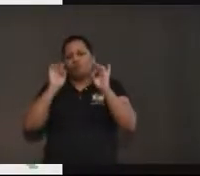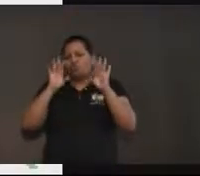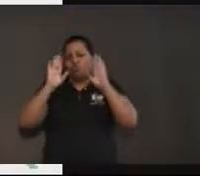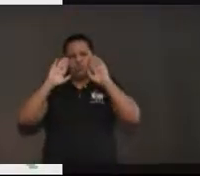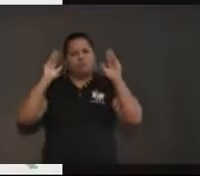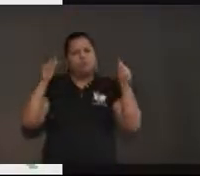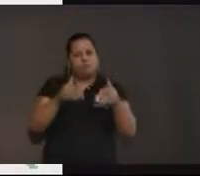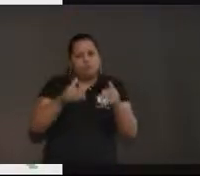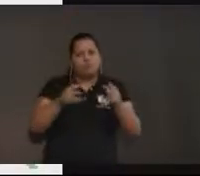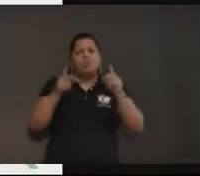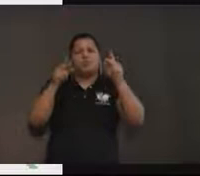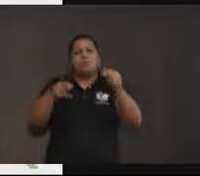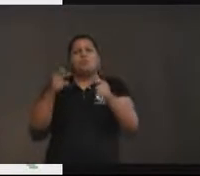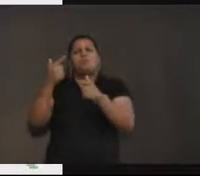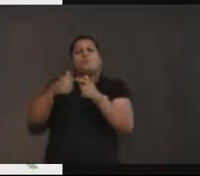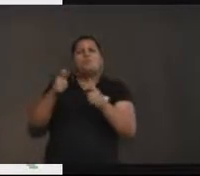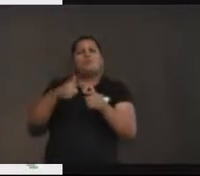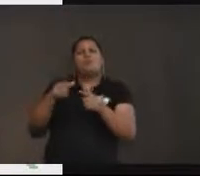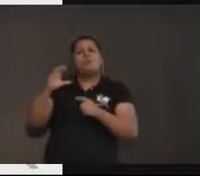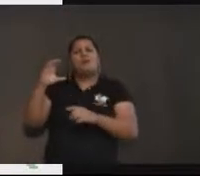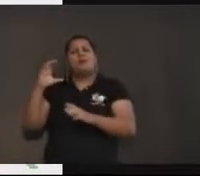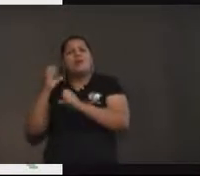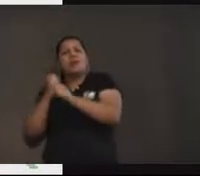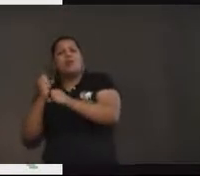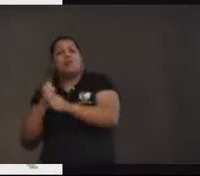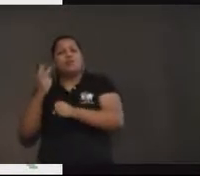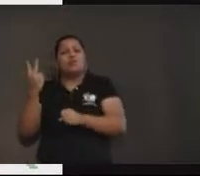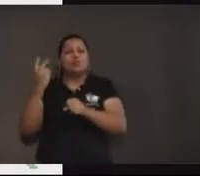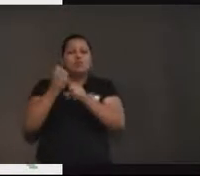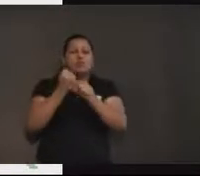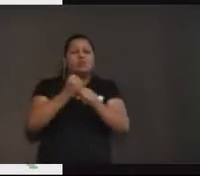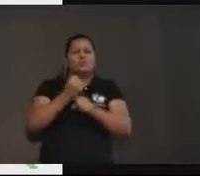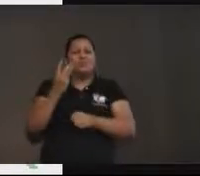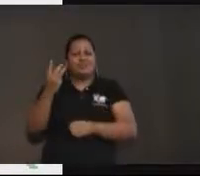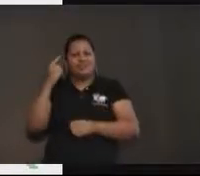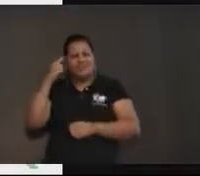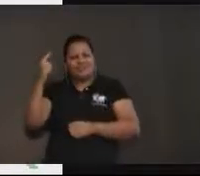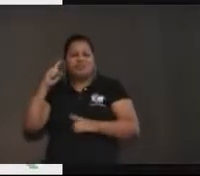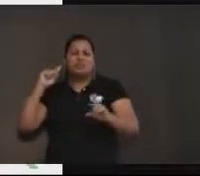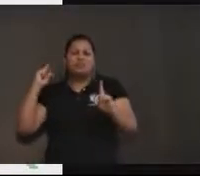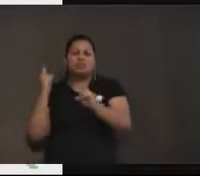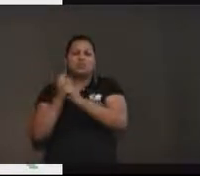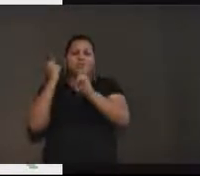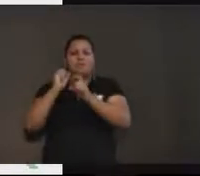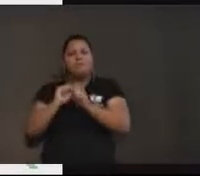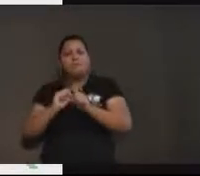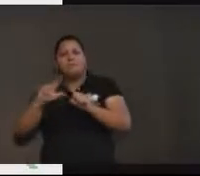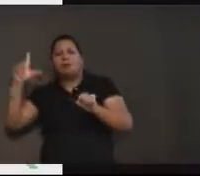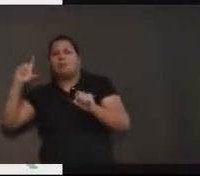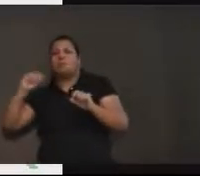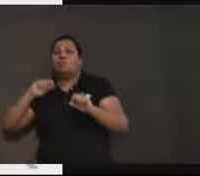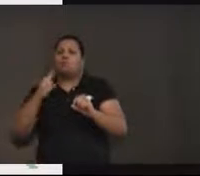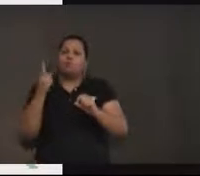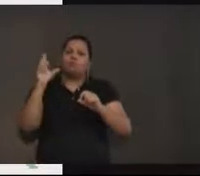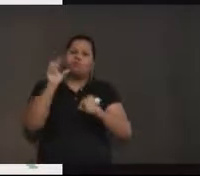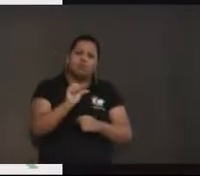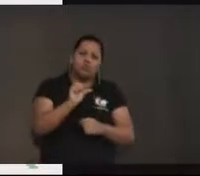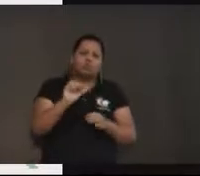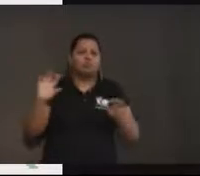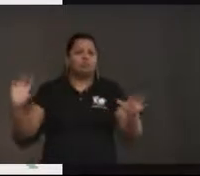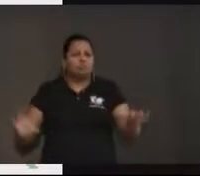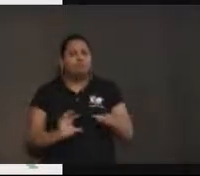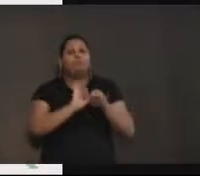problemas que a gente resolvem cálculo 2 cálculo 3 achar máximo e mínimo vinculado máximo Gemma com